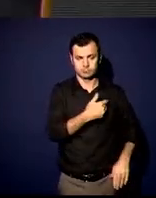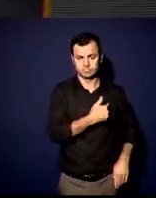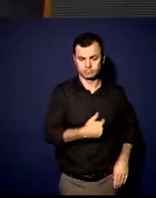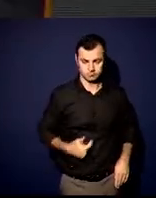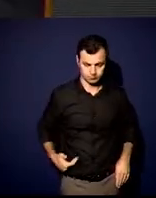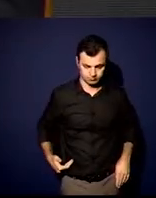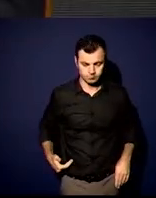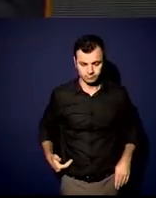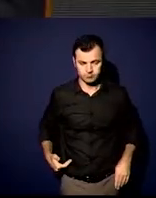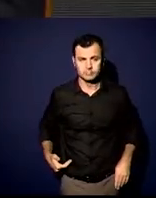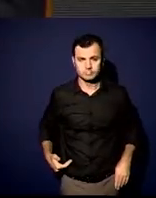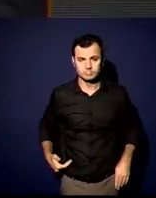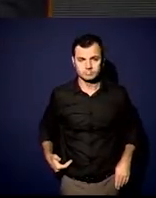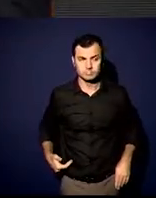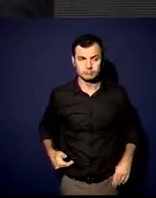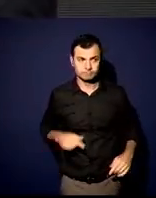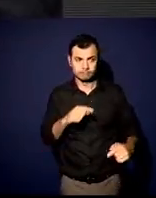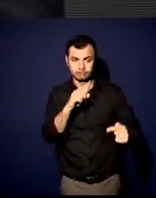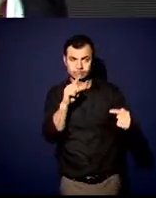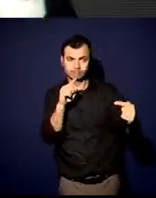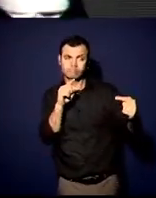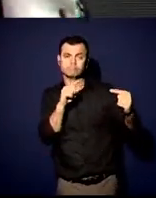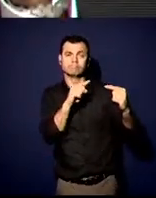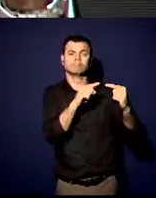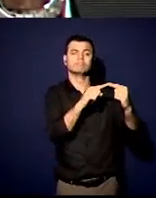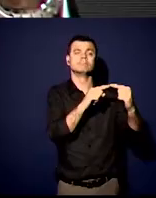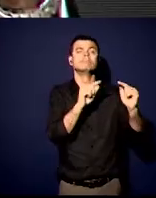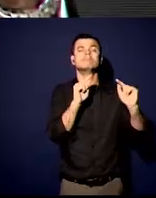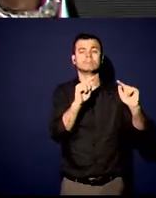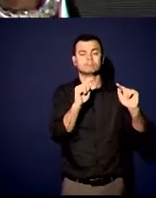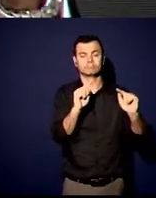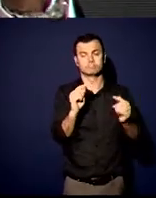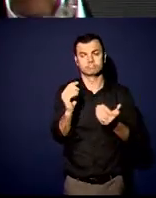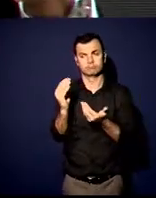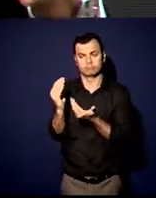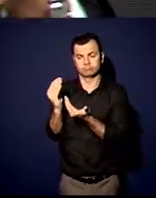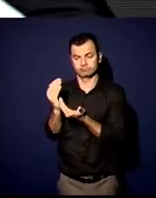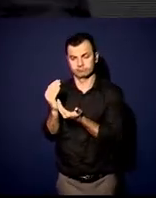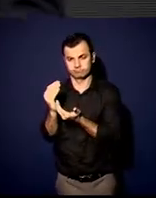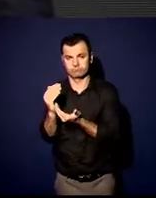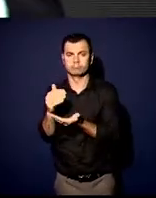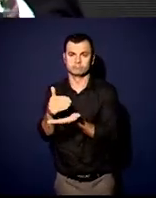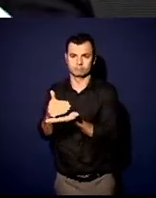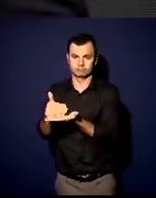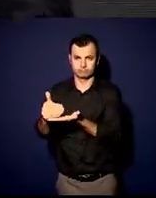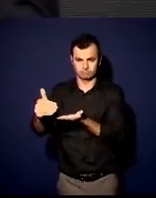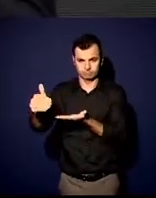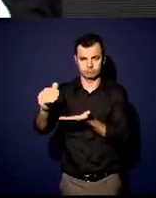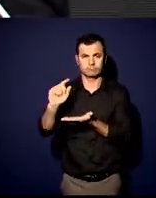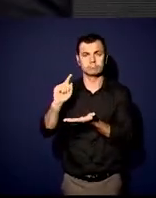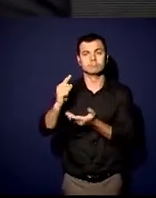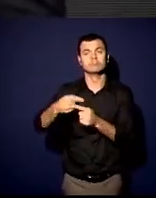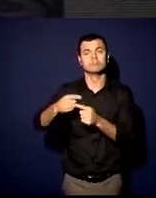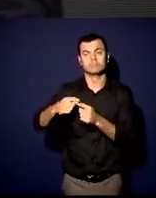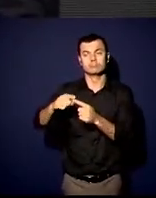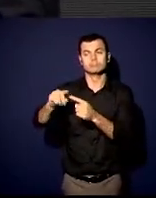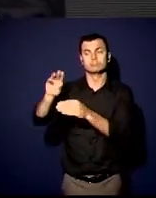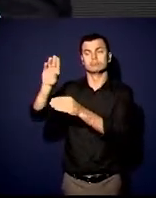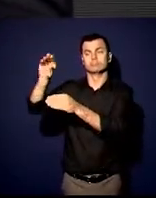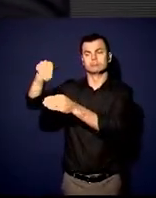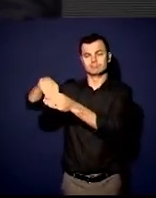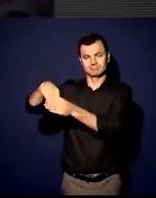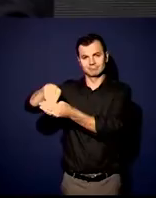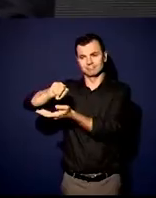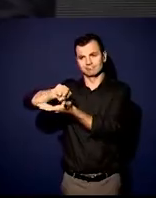objetiva a decisão do governo iniciar pela câmara é com toda pluralidade que a câmara tem